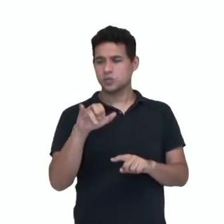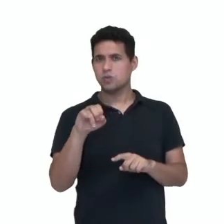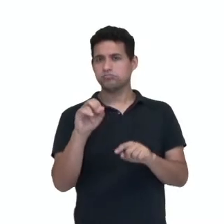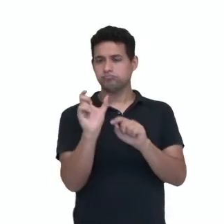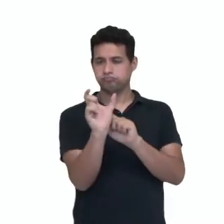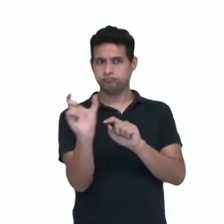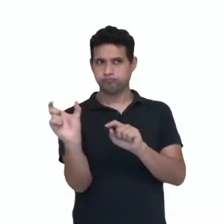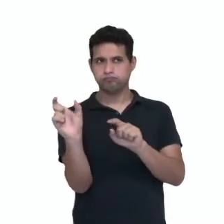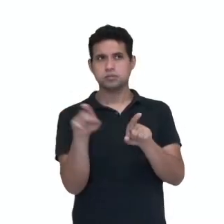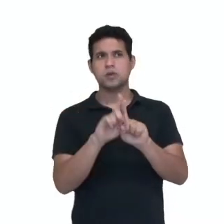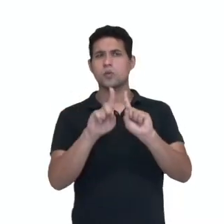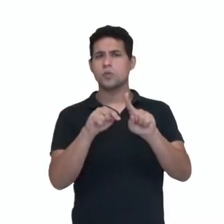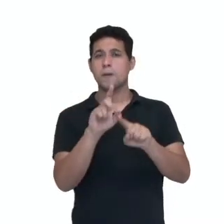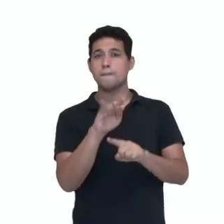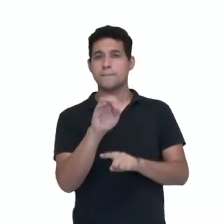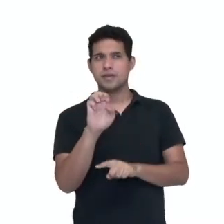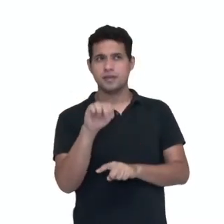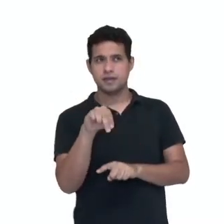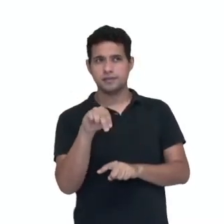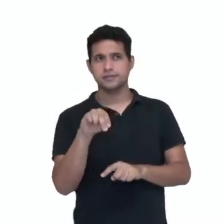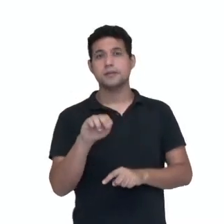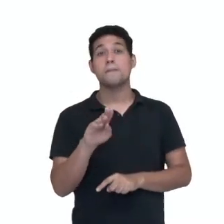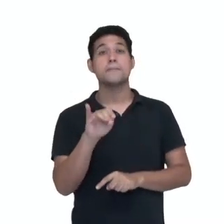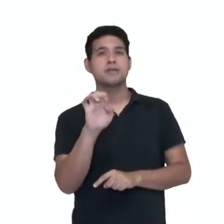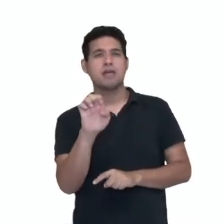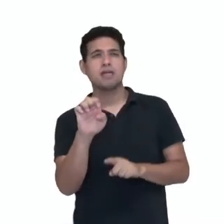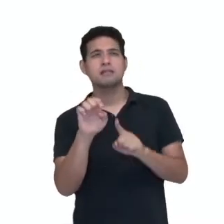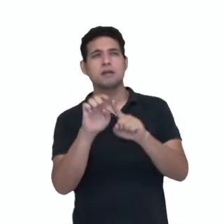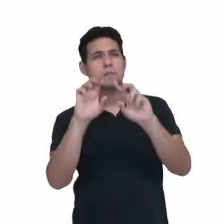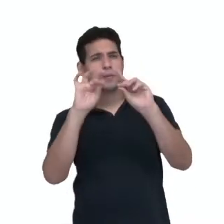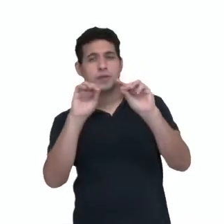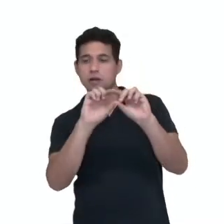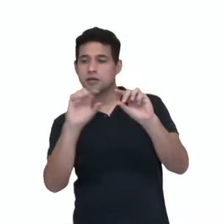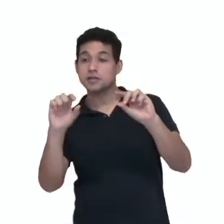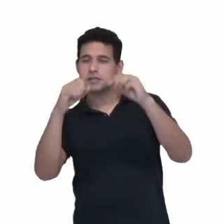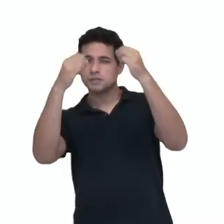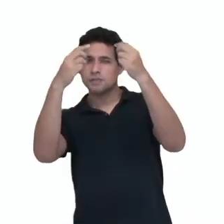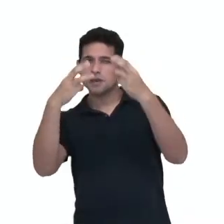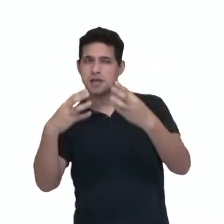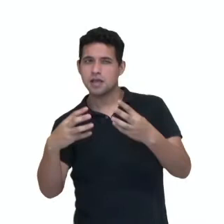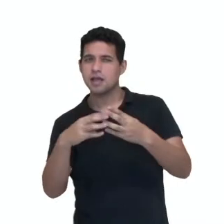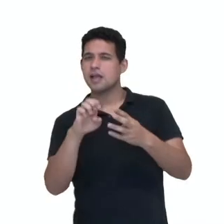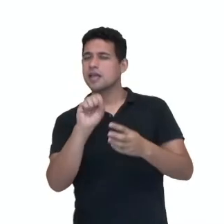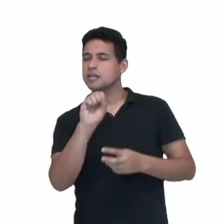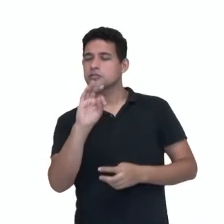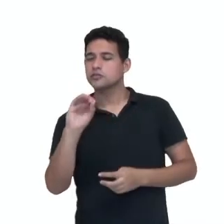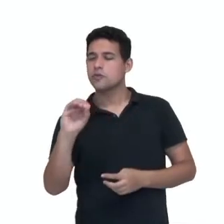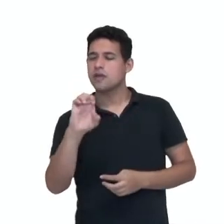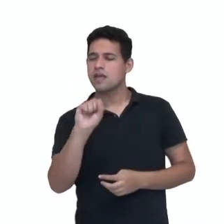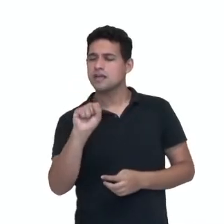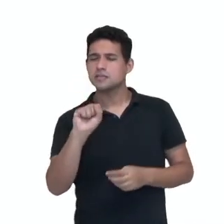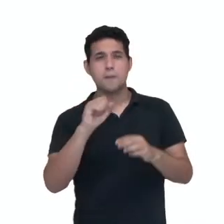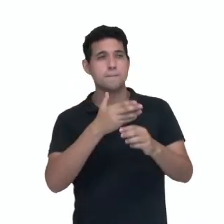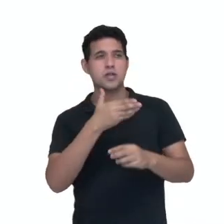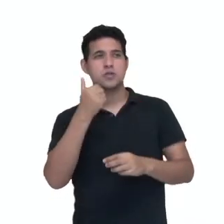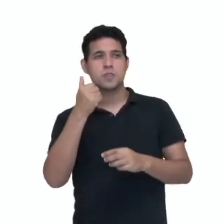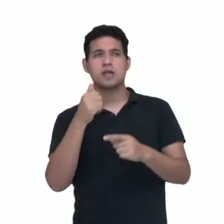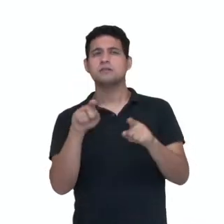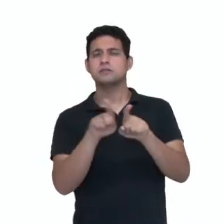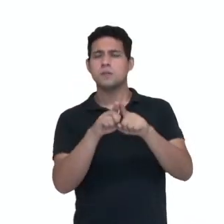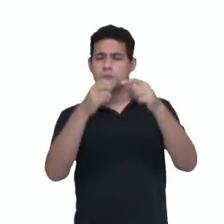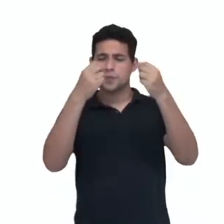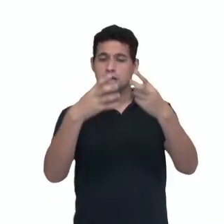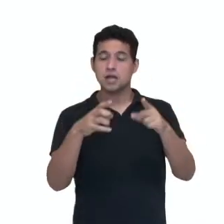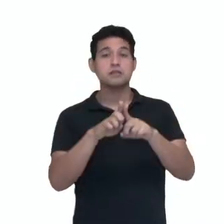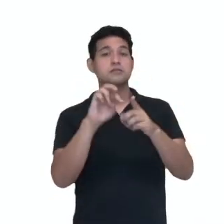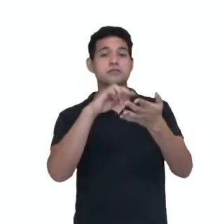ora, ya. Explicativas, es más, es decir, o sea, esto es, mejor dicho. Então, aqui nós